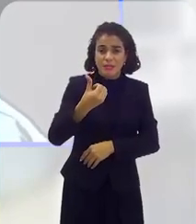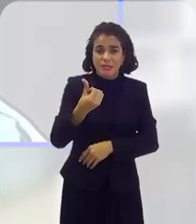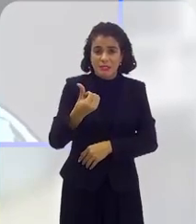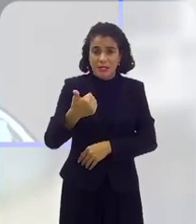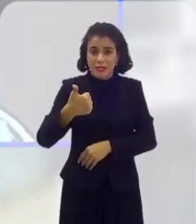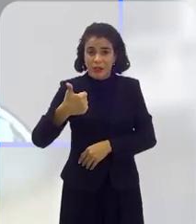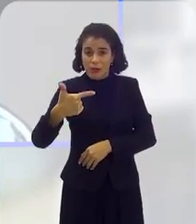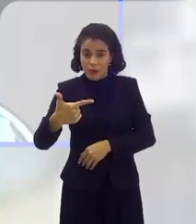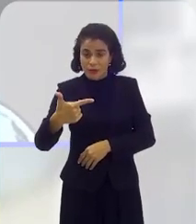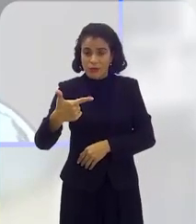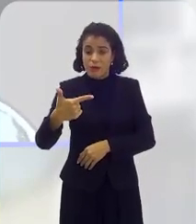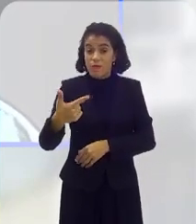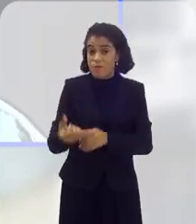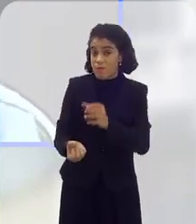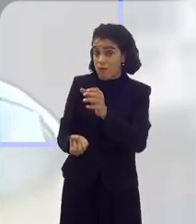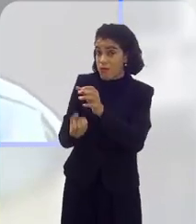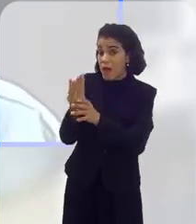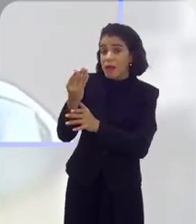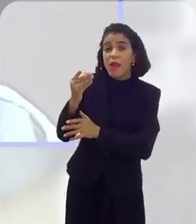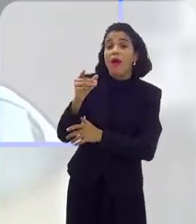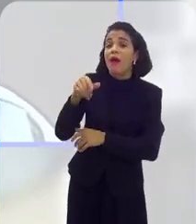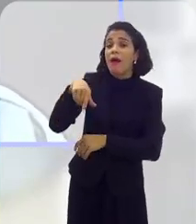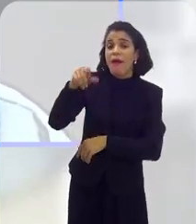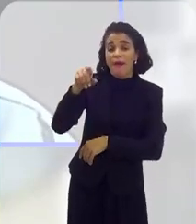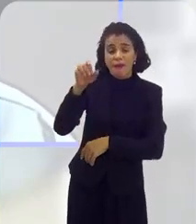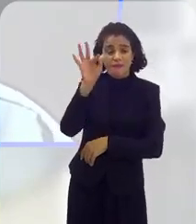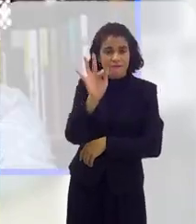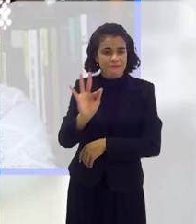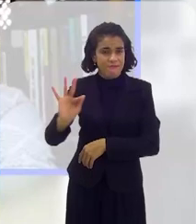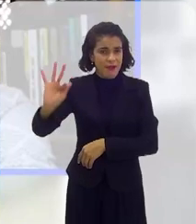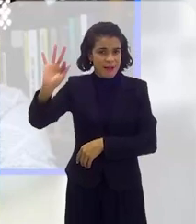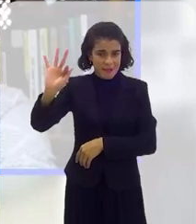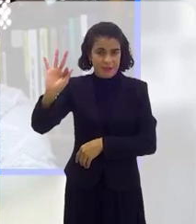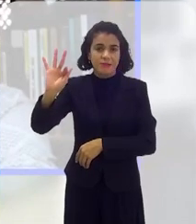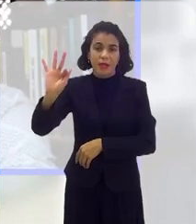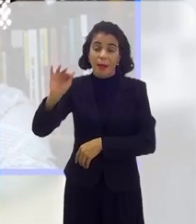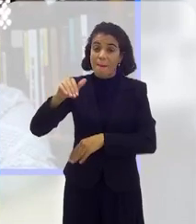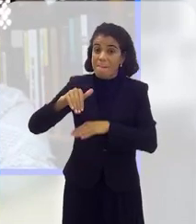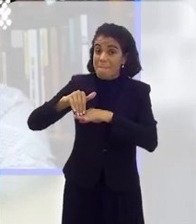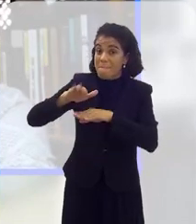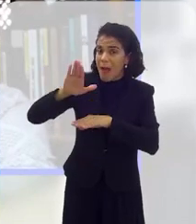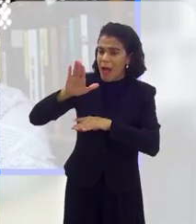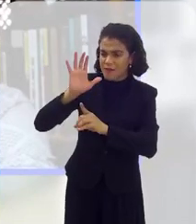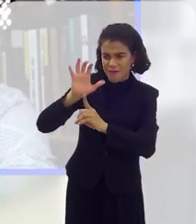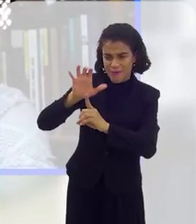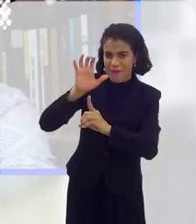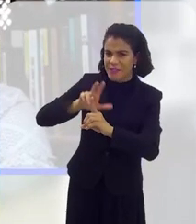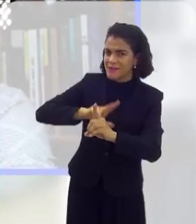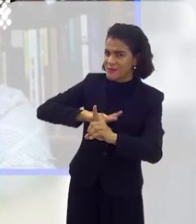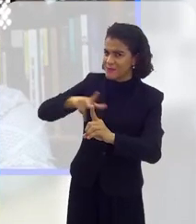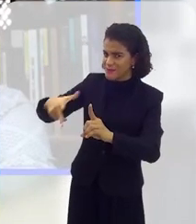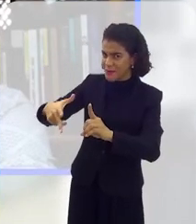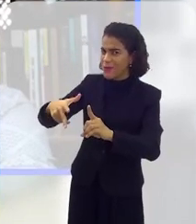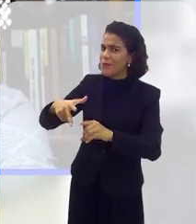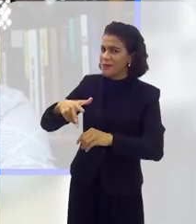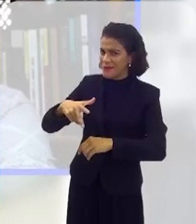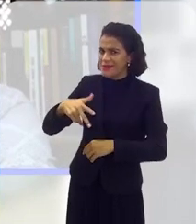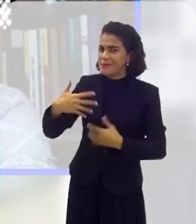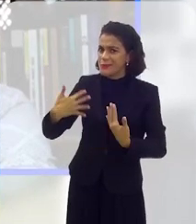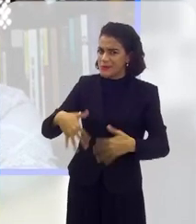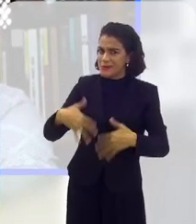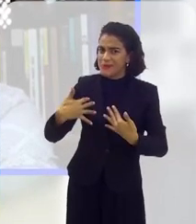1612, embora fundada por franceses, é talvez a cidade mais portuguesa fora de